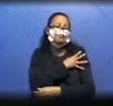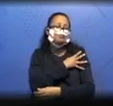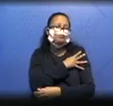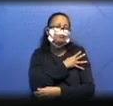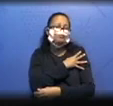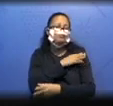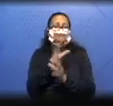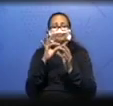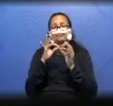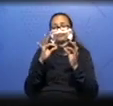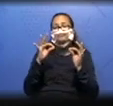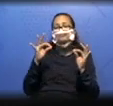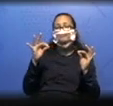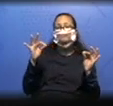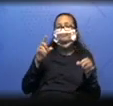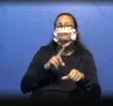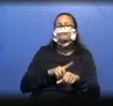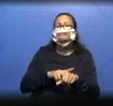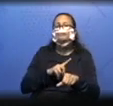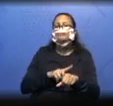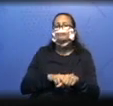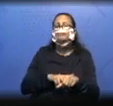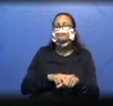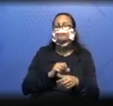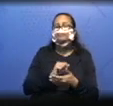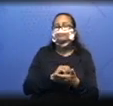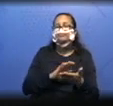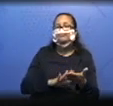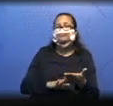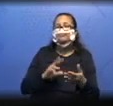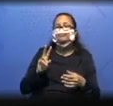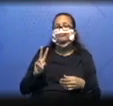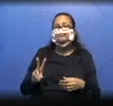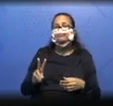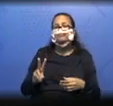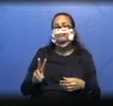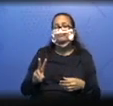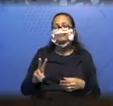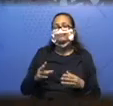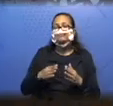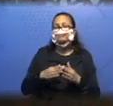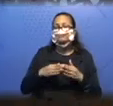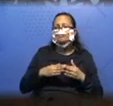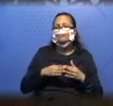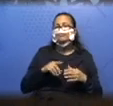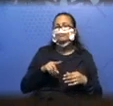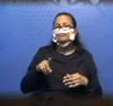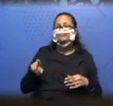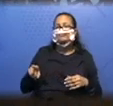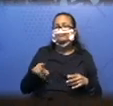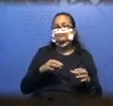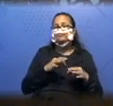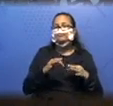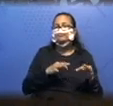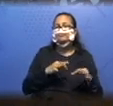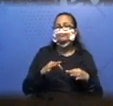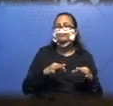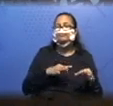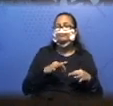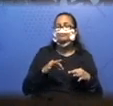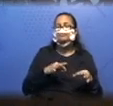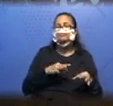chegaram ao 4º ano. Essa é a linha do tempo. Essa atividade 2, ela vai estar pedindo para